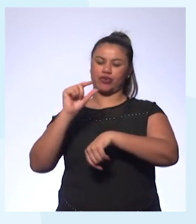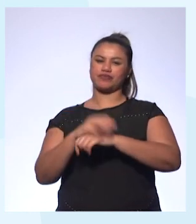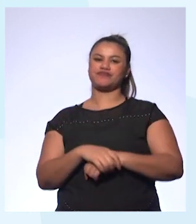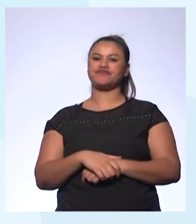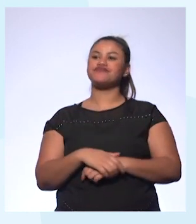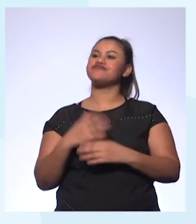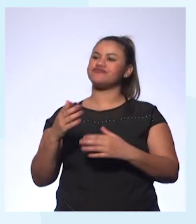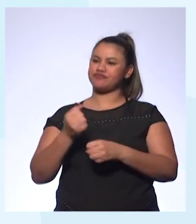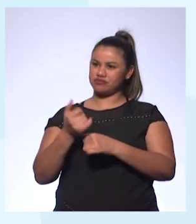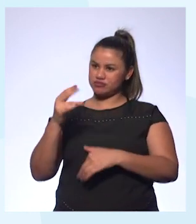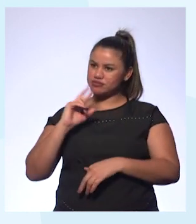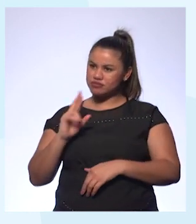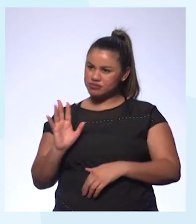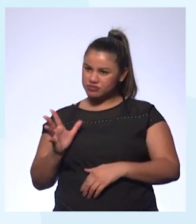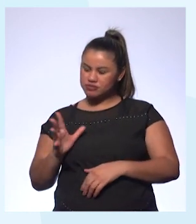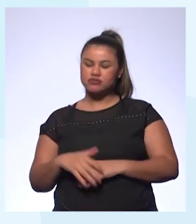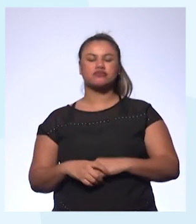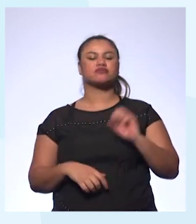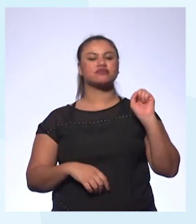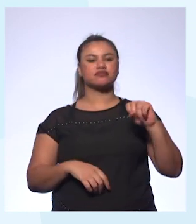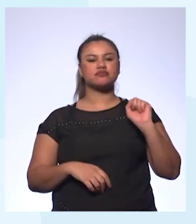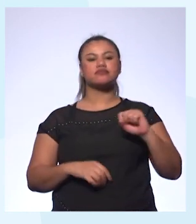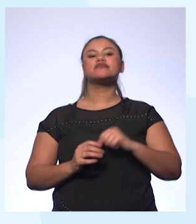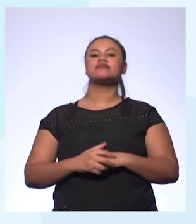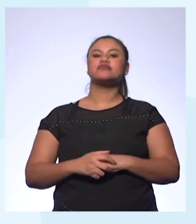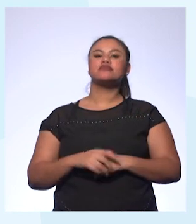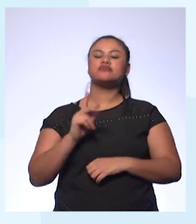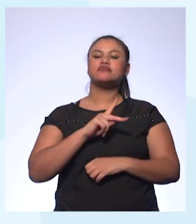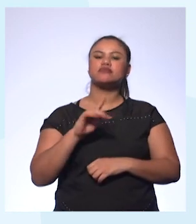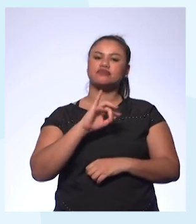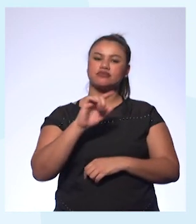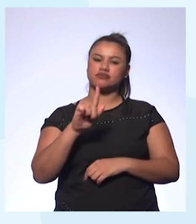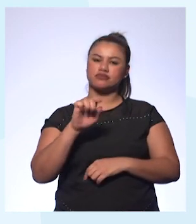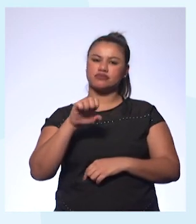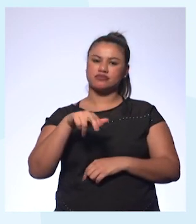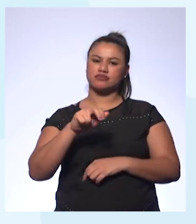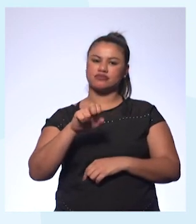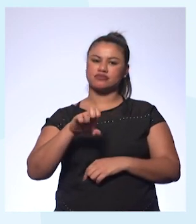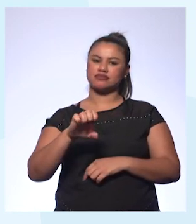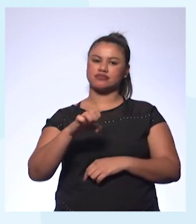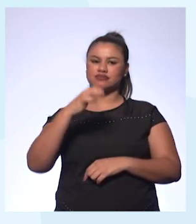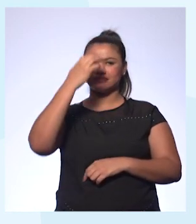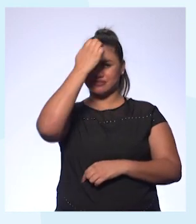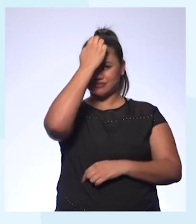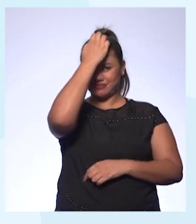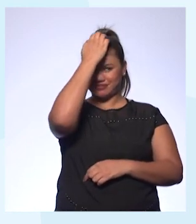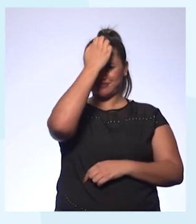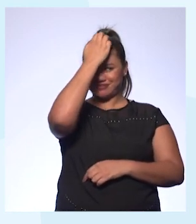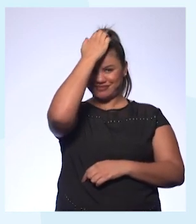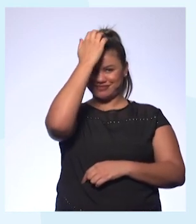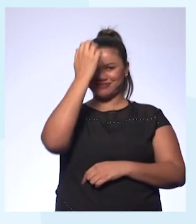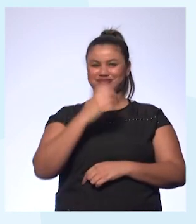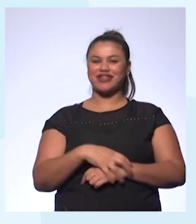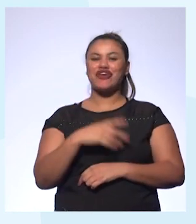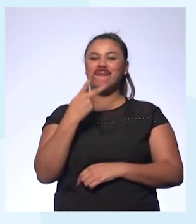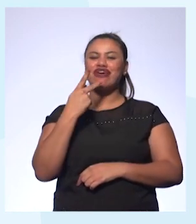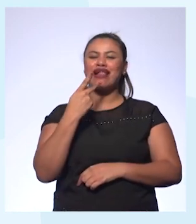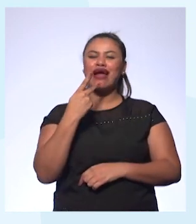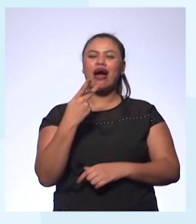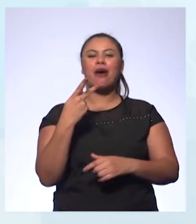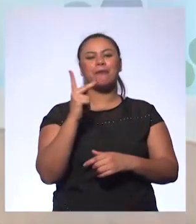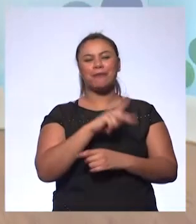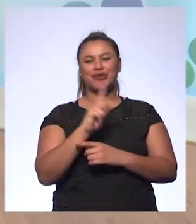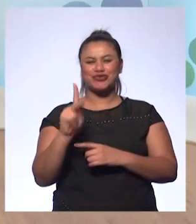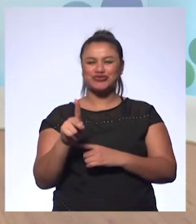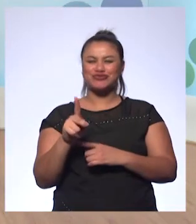aí já tem resposta Antônio a professora Giane colocou aqui eu acho tão engraçado falar professora né Ela falou alguma e foi um bom e